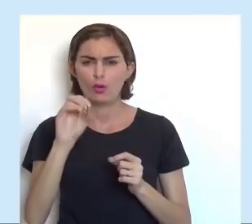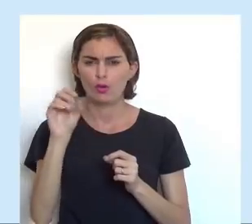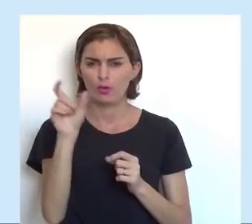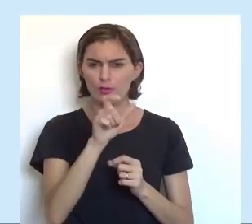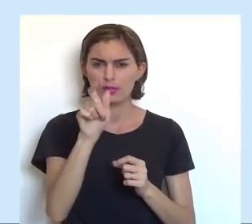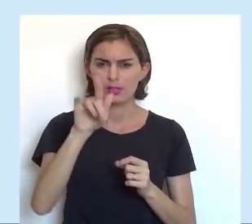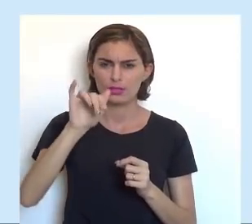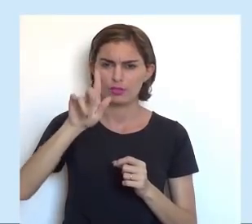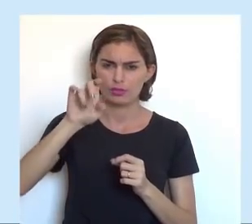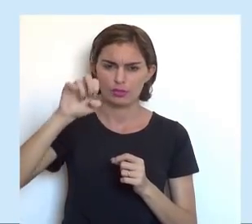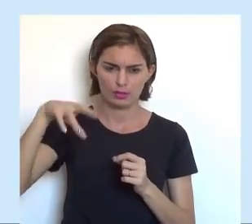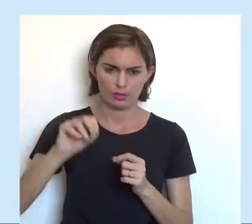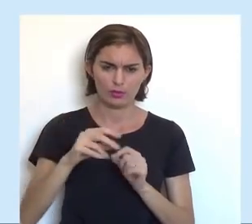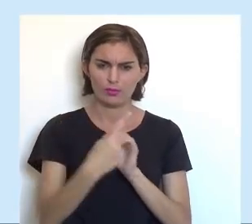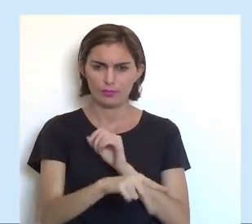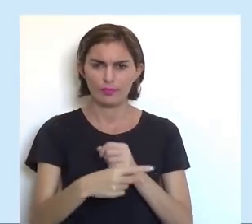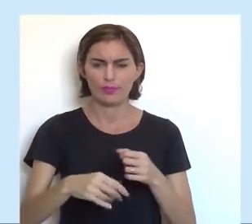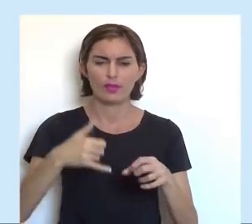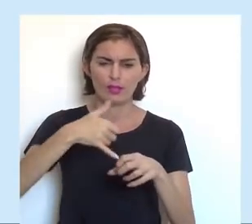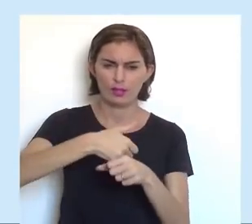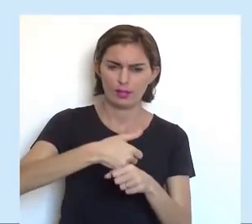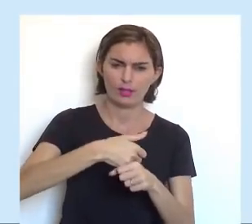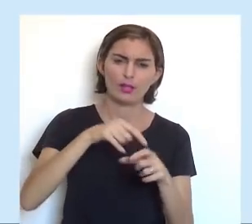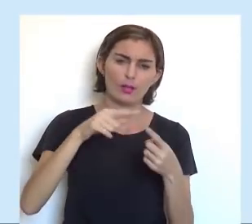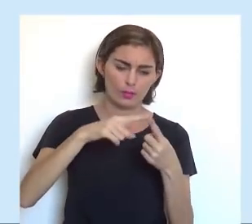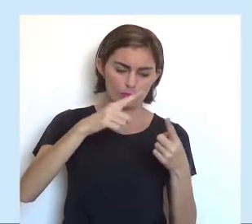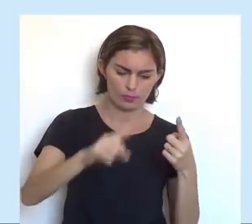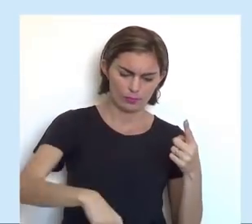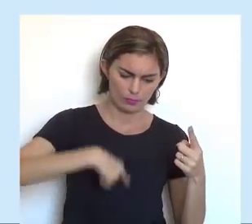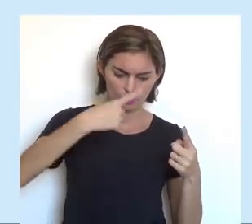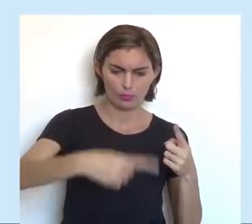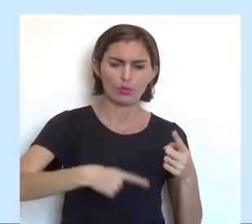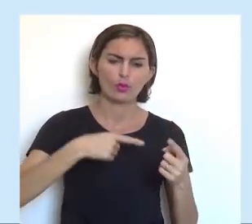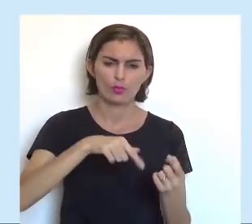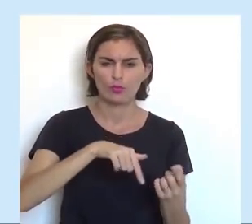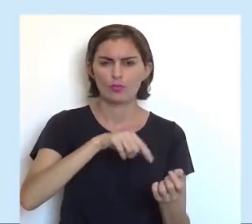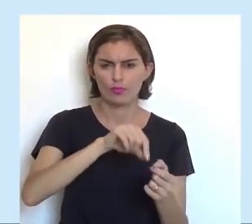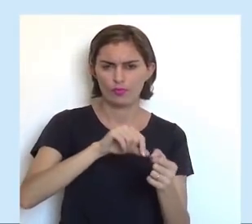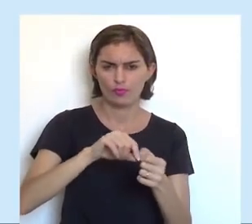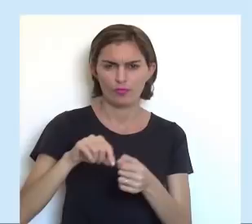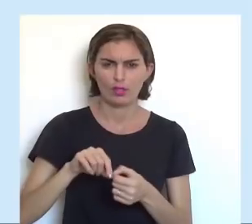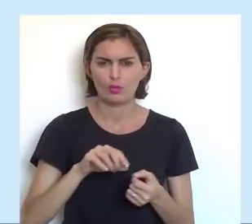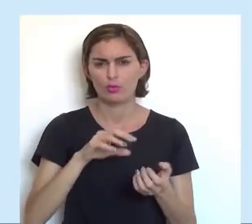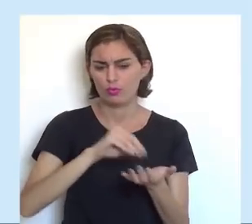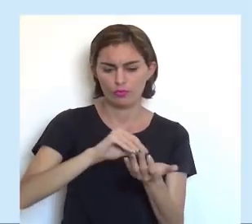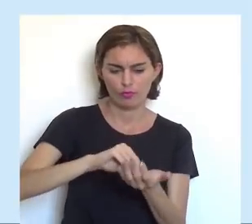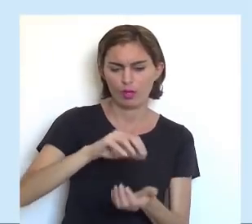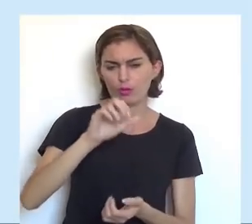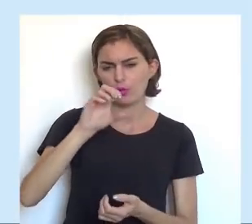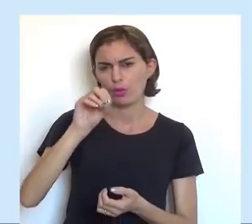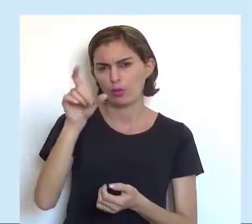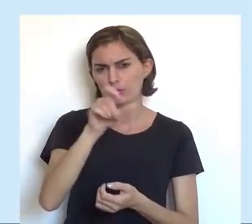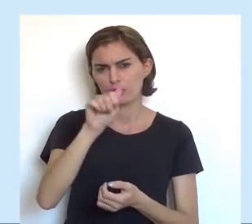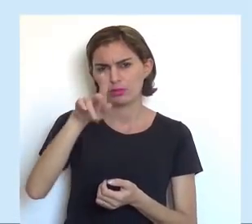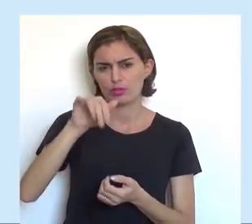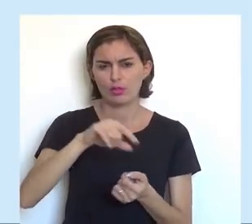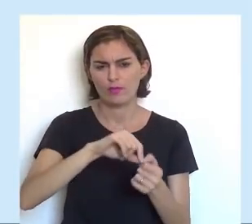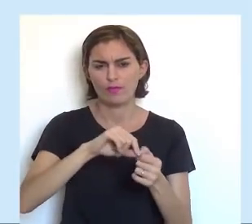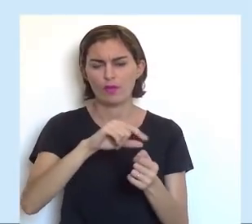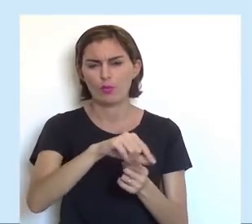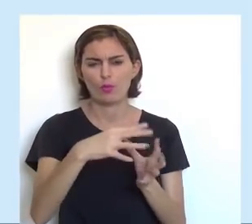é o comburente e o combustível, no caso, é o pneu. Então, com a ausência do oxigênio, vai ocorrer